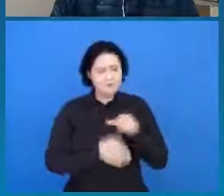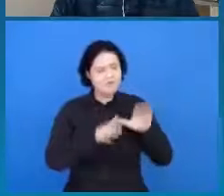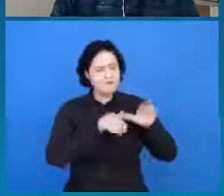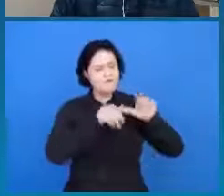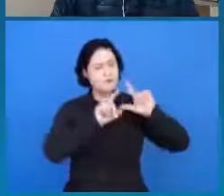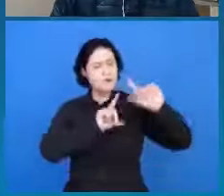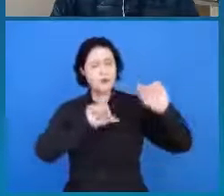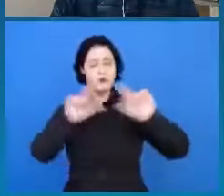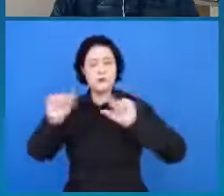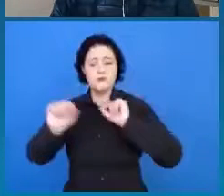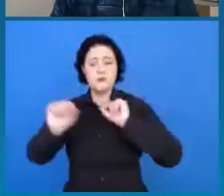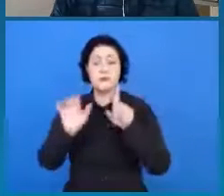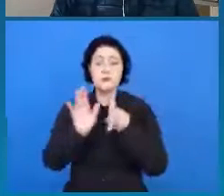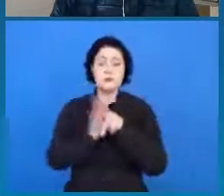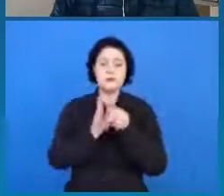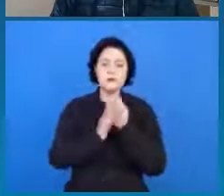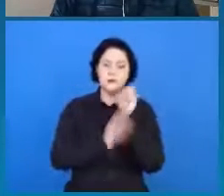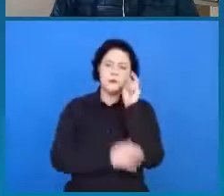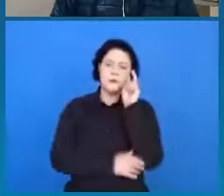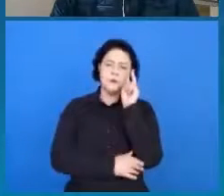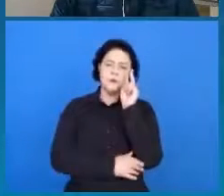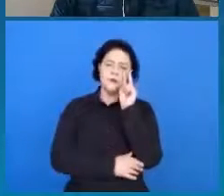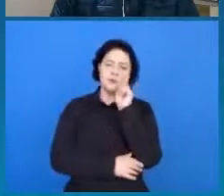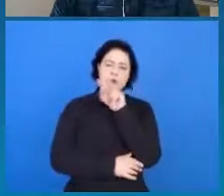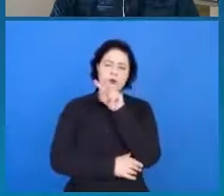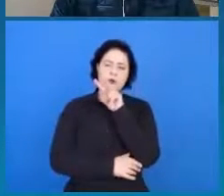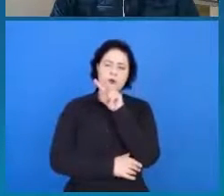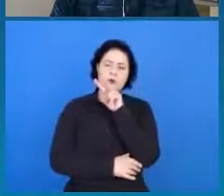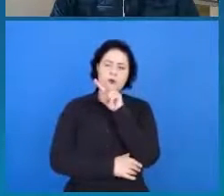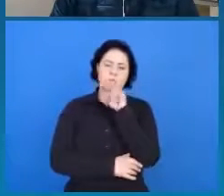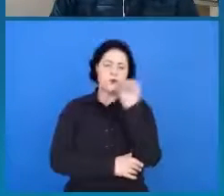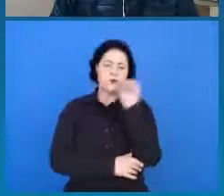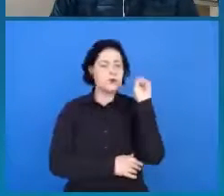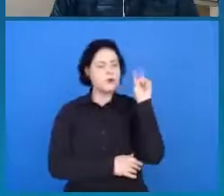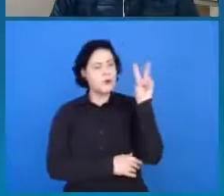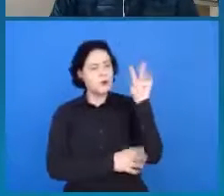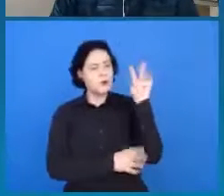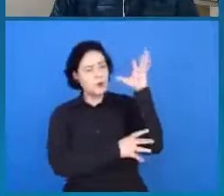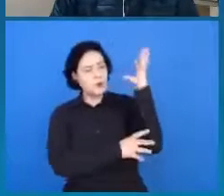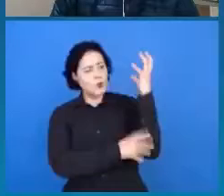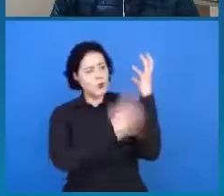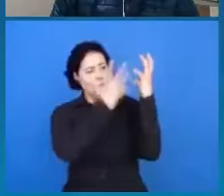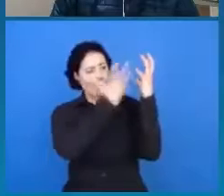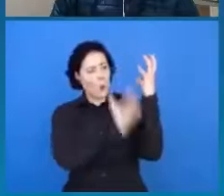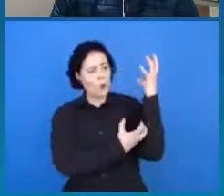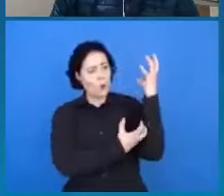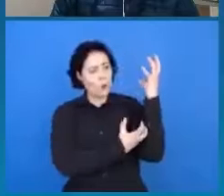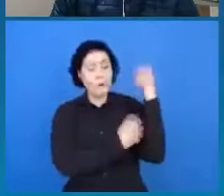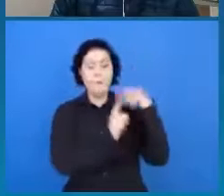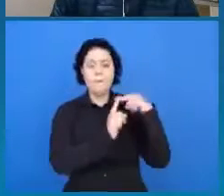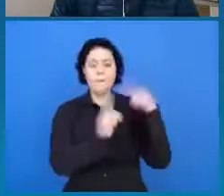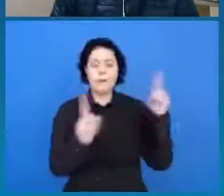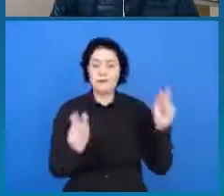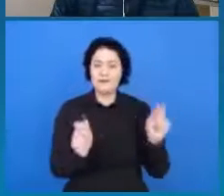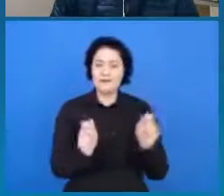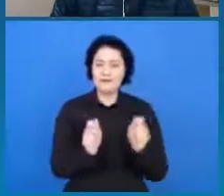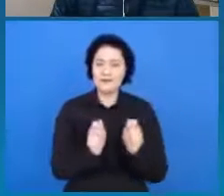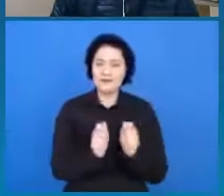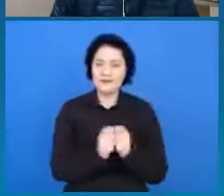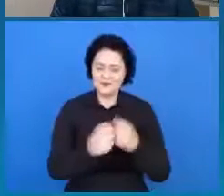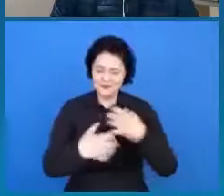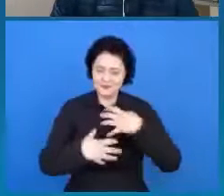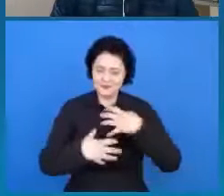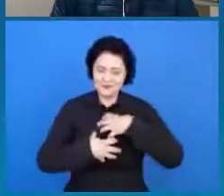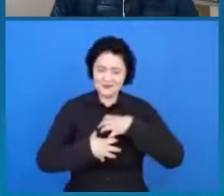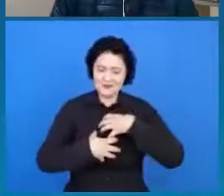quando o olhar se detém apenas nas árvores é só aziados que ficaram o juntemos a e se